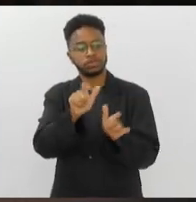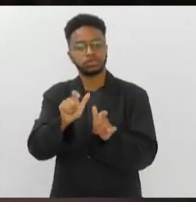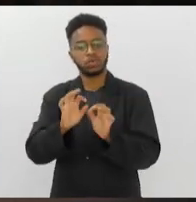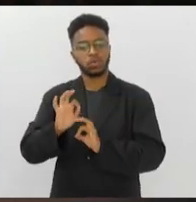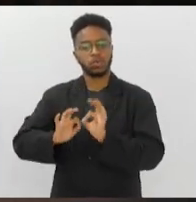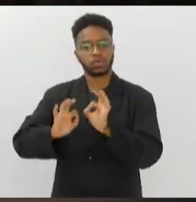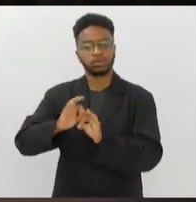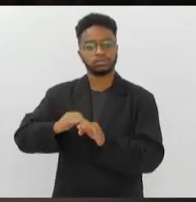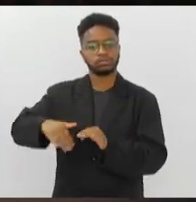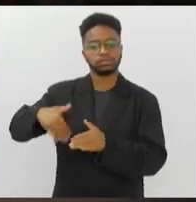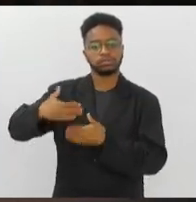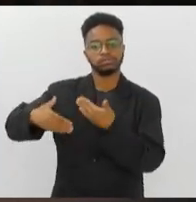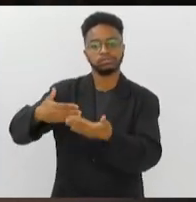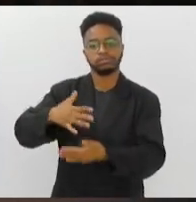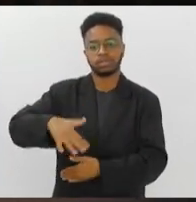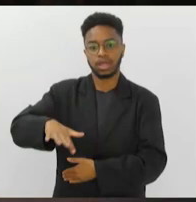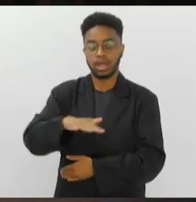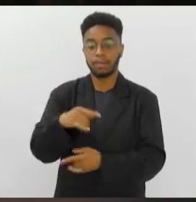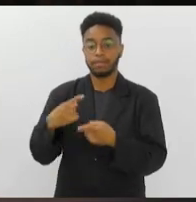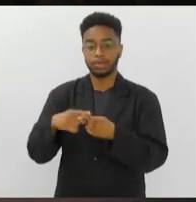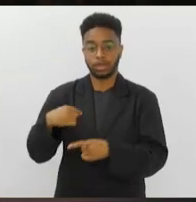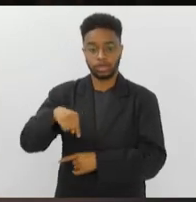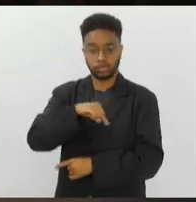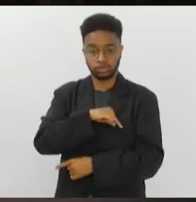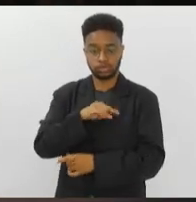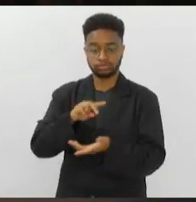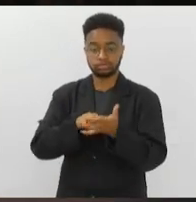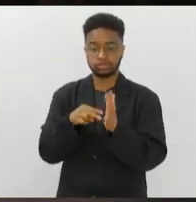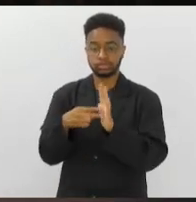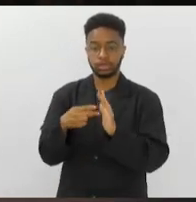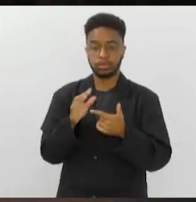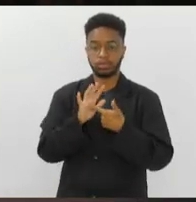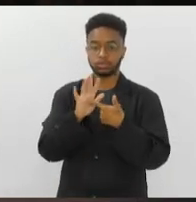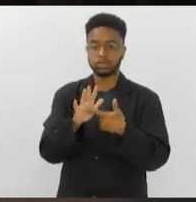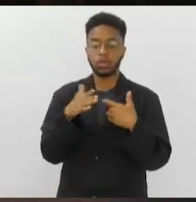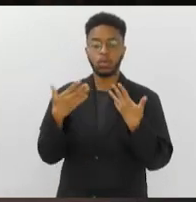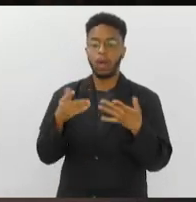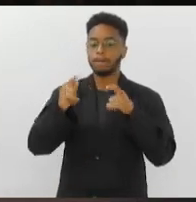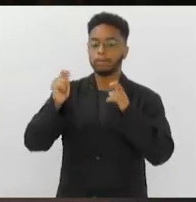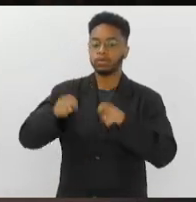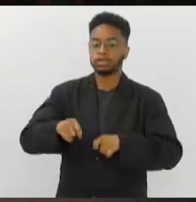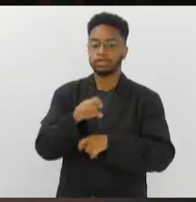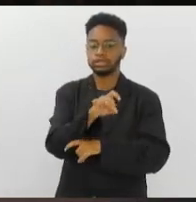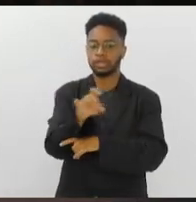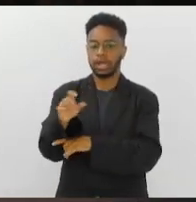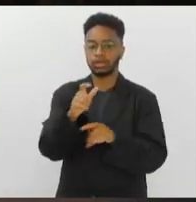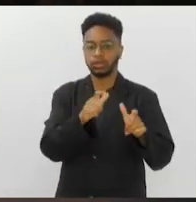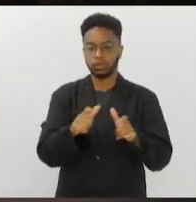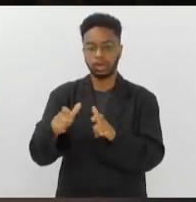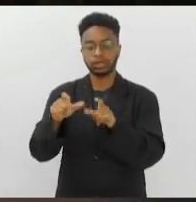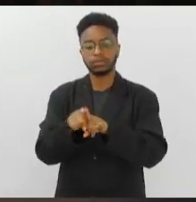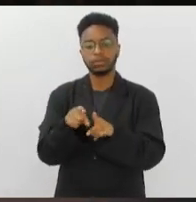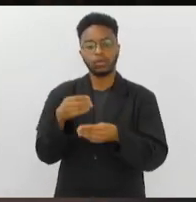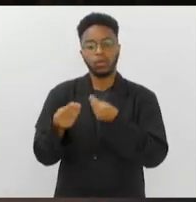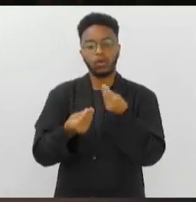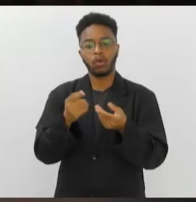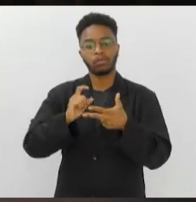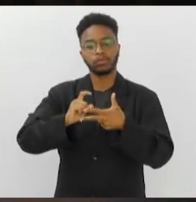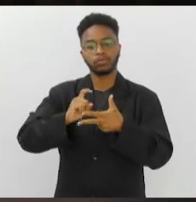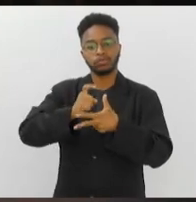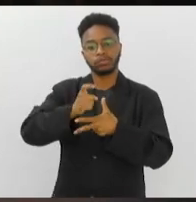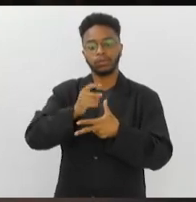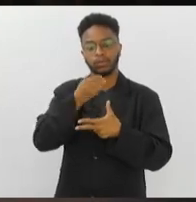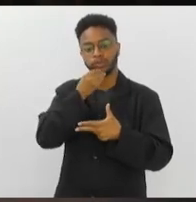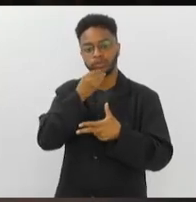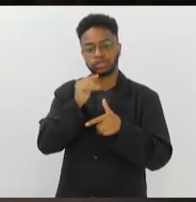no território, isso para nós é trazer para o legislativo as potências dos territórios e o que o executivo poderia estar fazendo